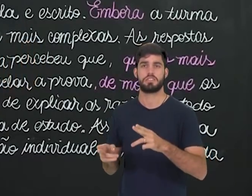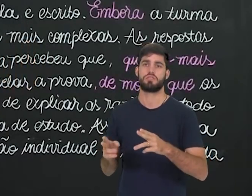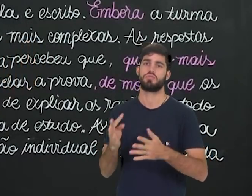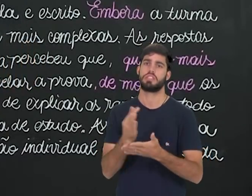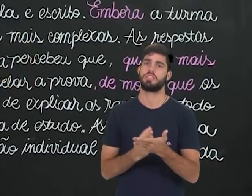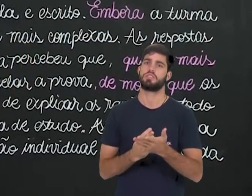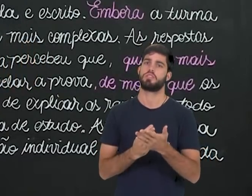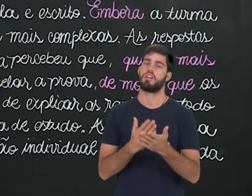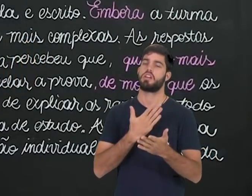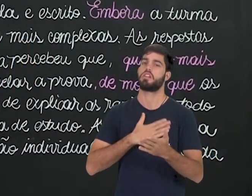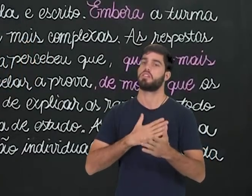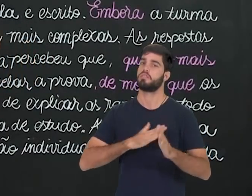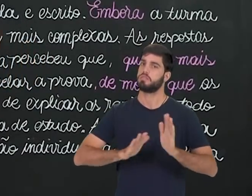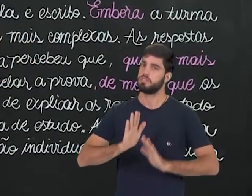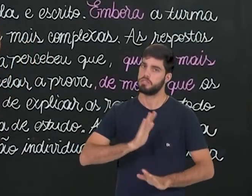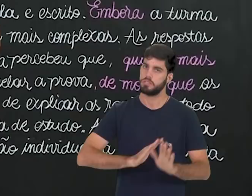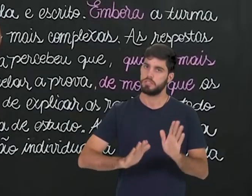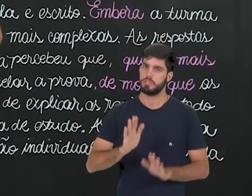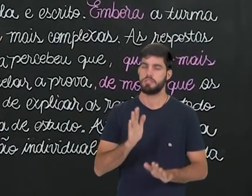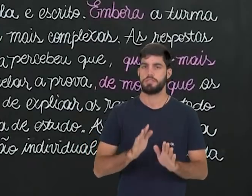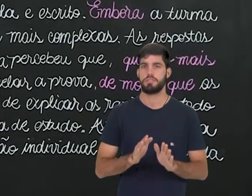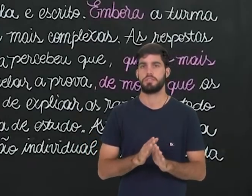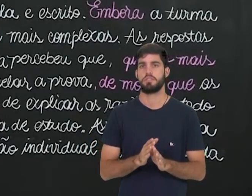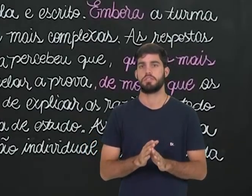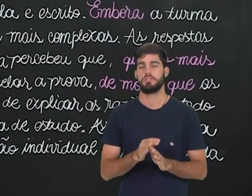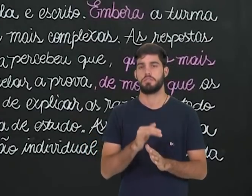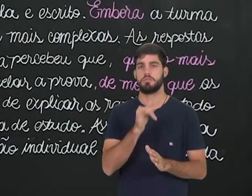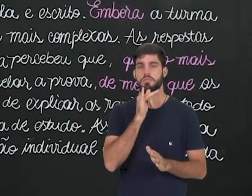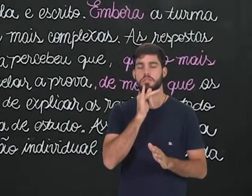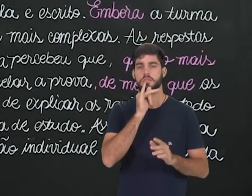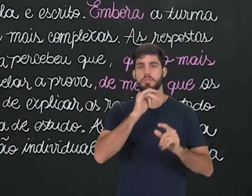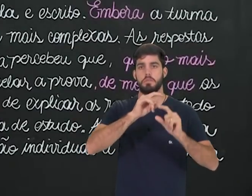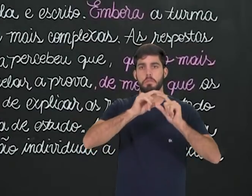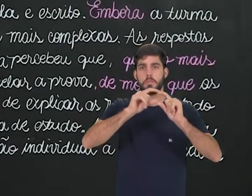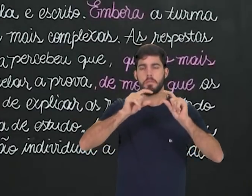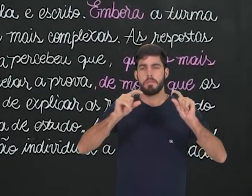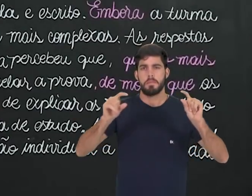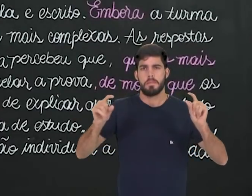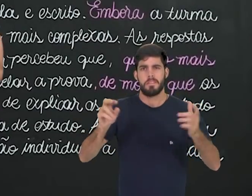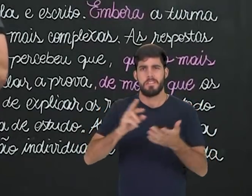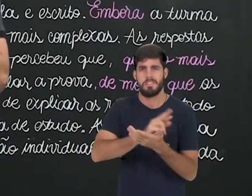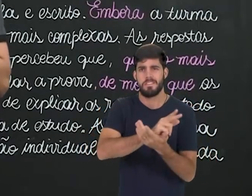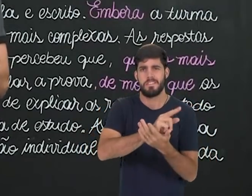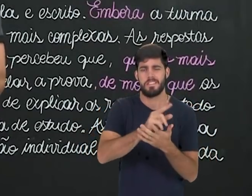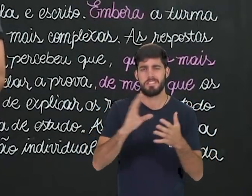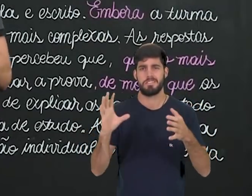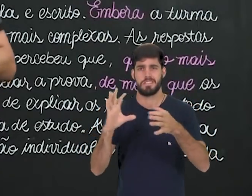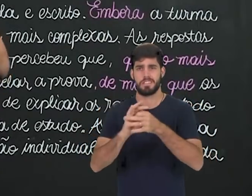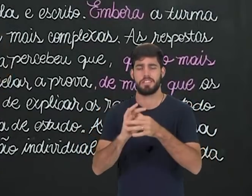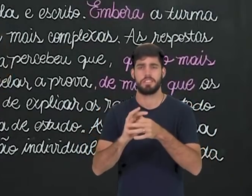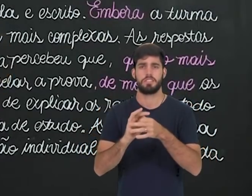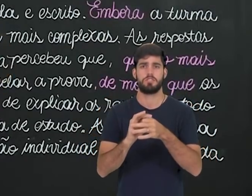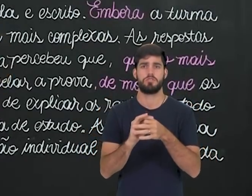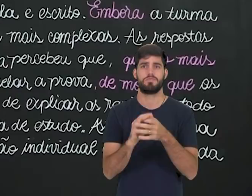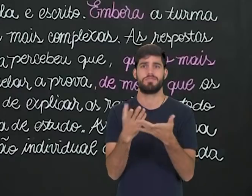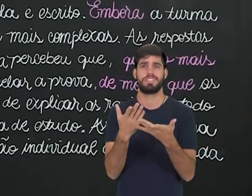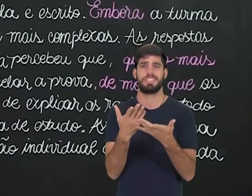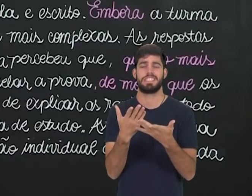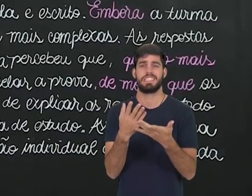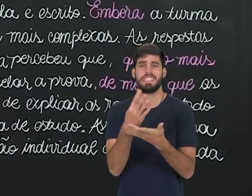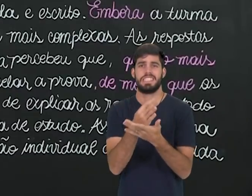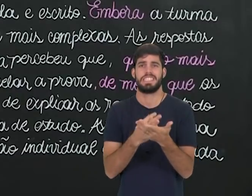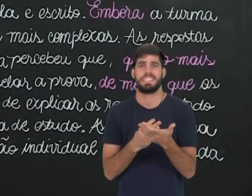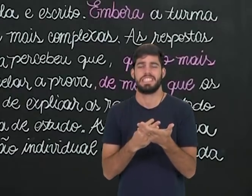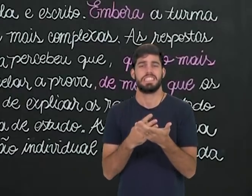preciso também tomar cuidado com a pontuação. Não começa a escrever um período cheio de usos de conectivos e de conjunções e tornando esse texto cada